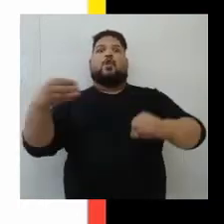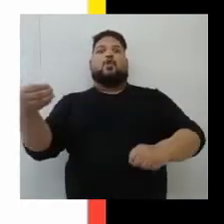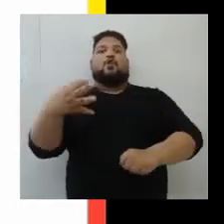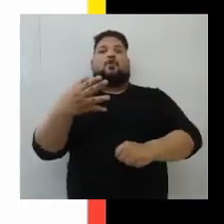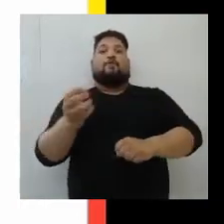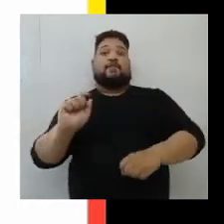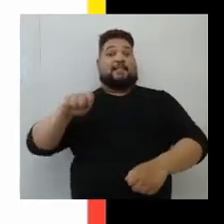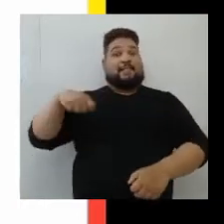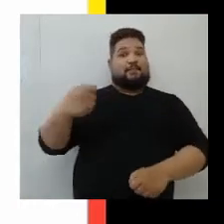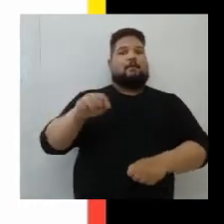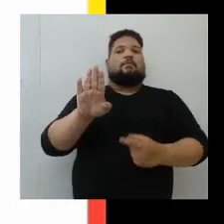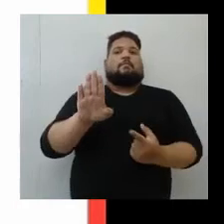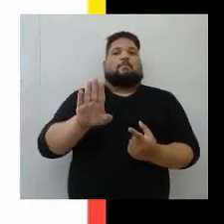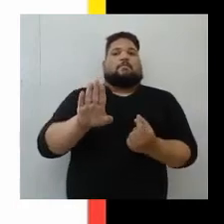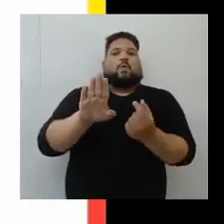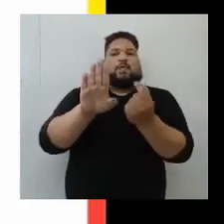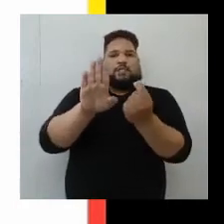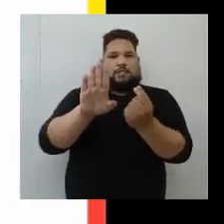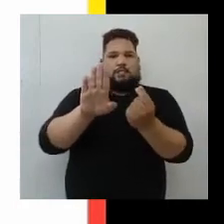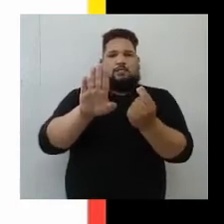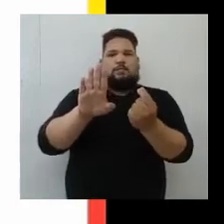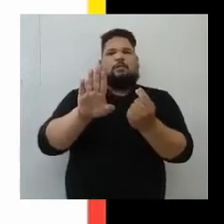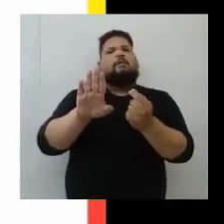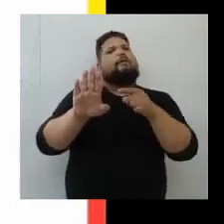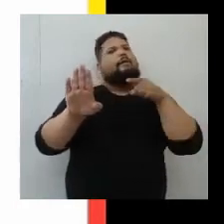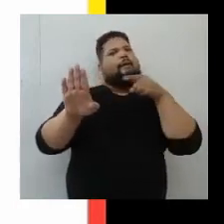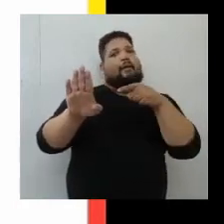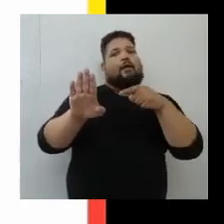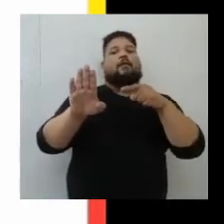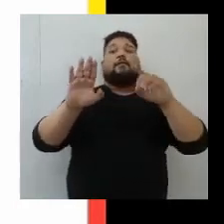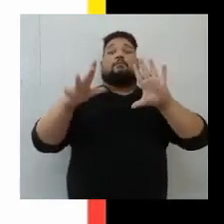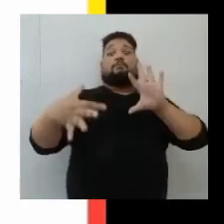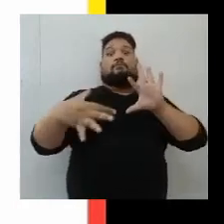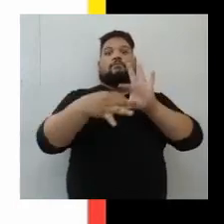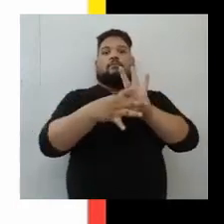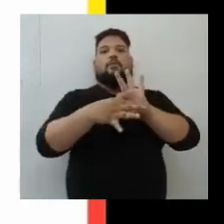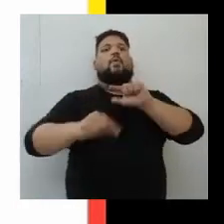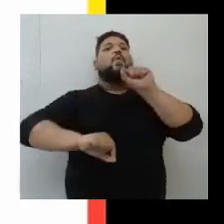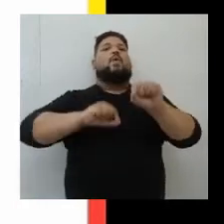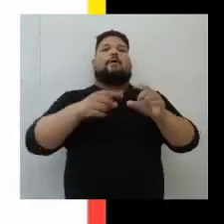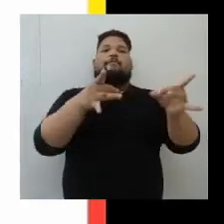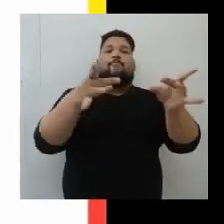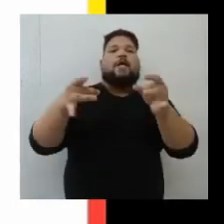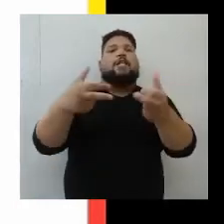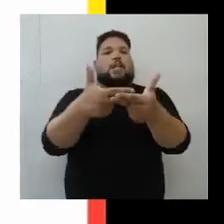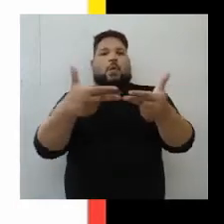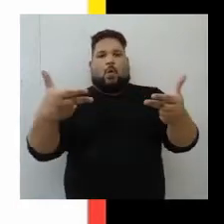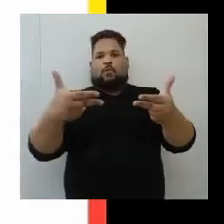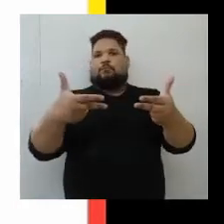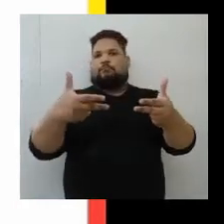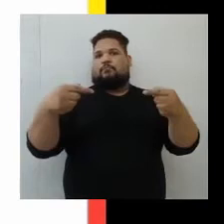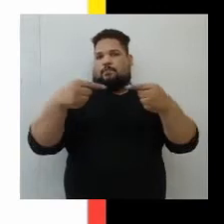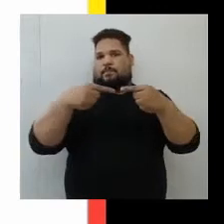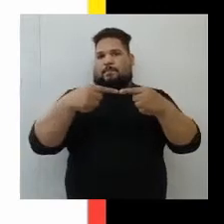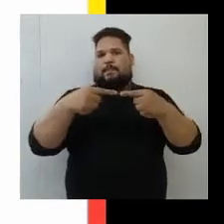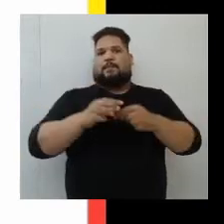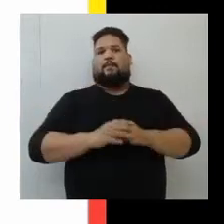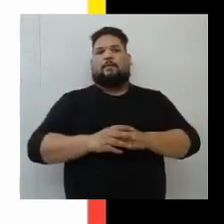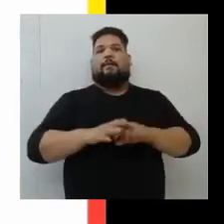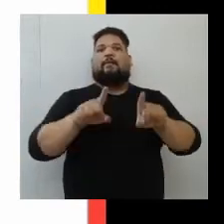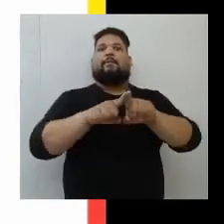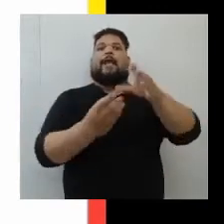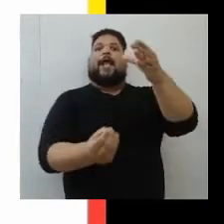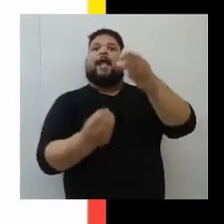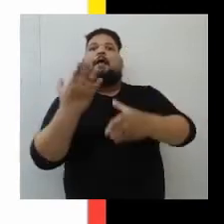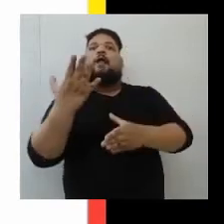a burguesia, que vai estar muito ligada às questões comerciais, a criação e o